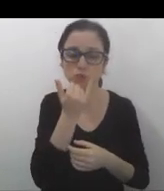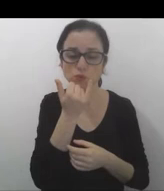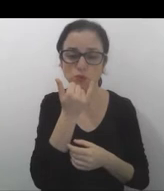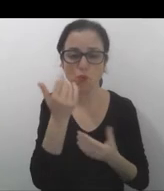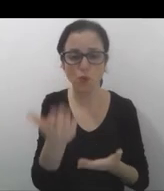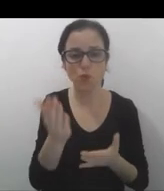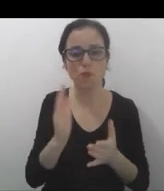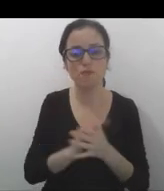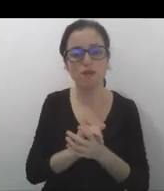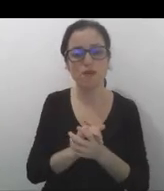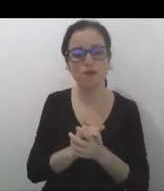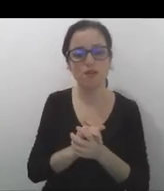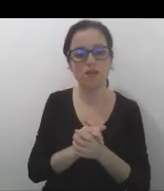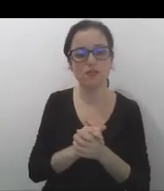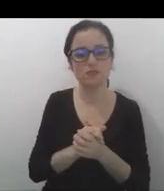Bom, isso aqui,